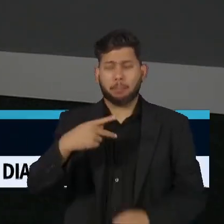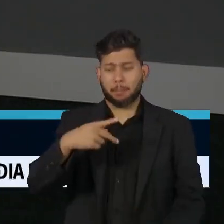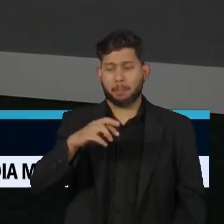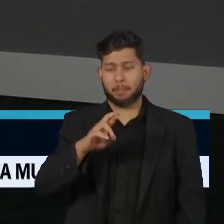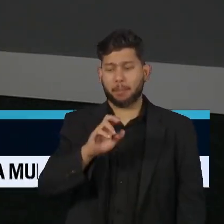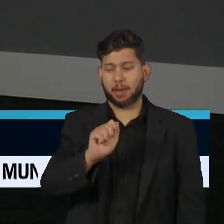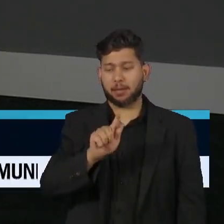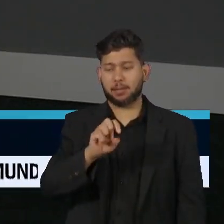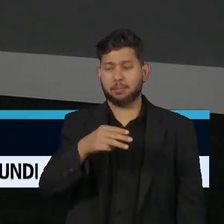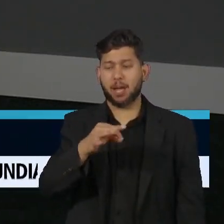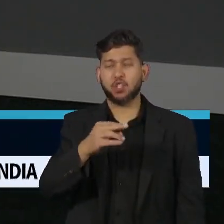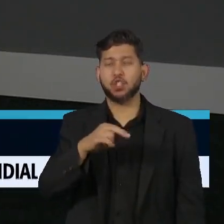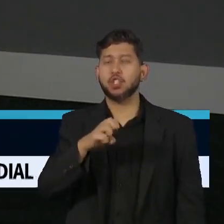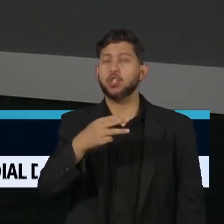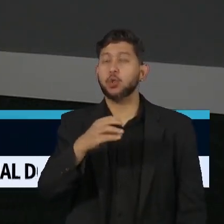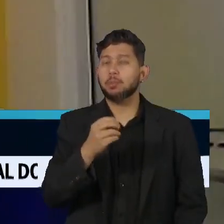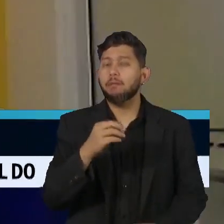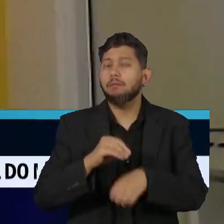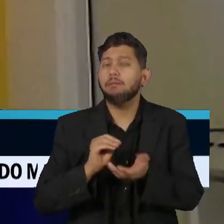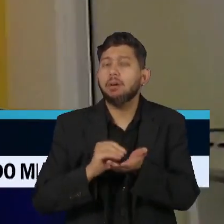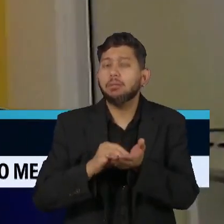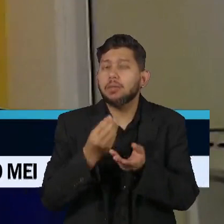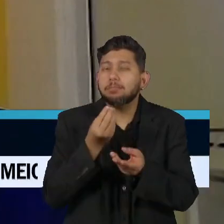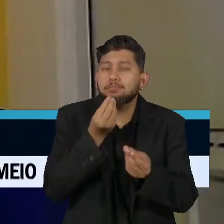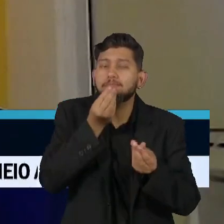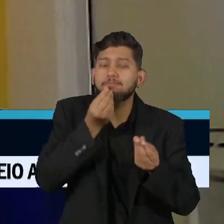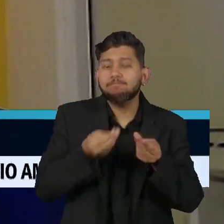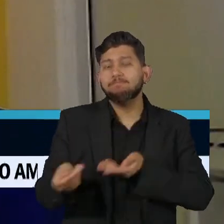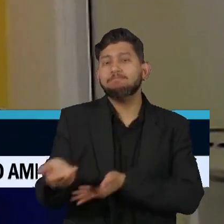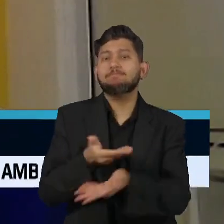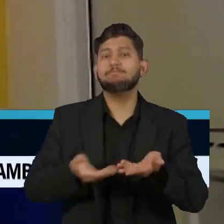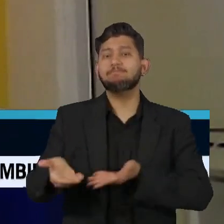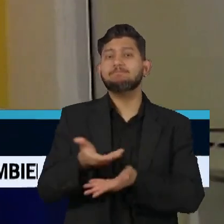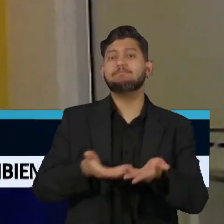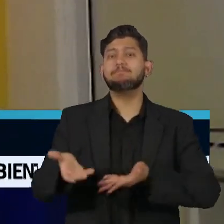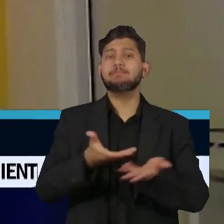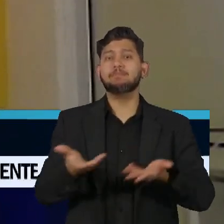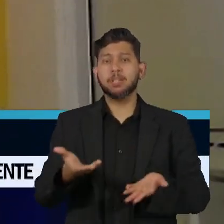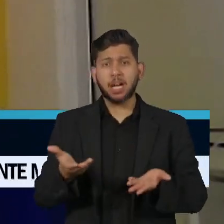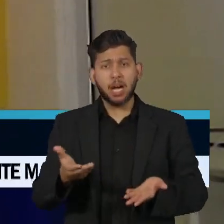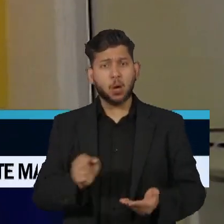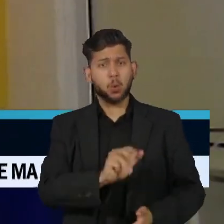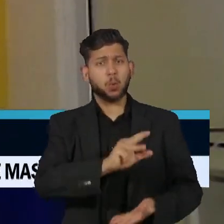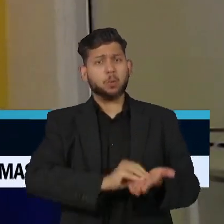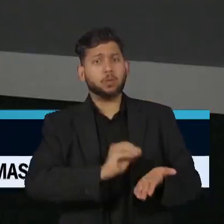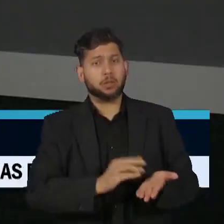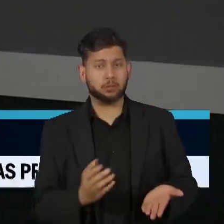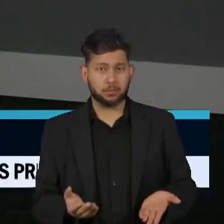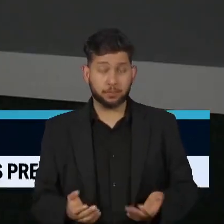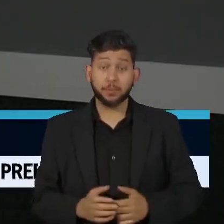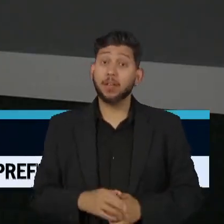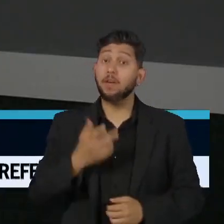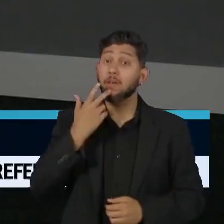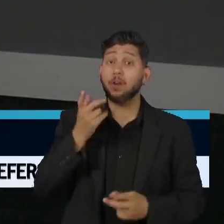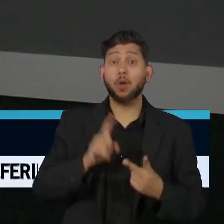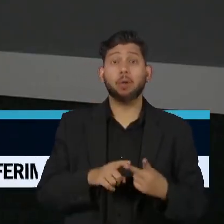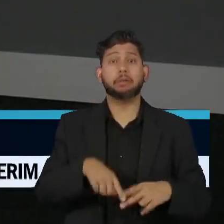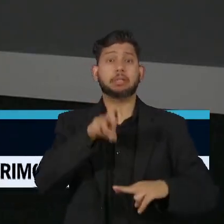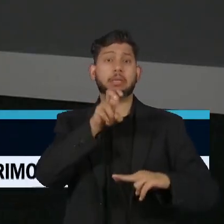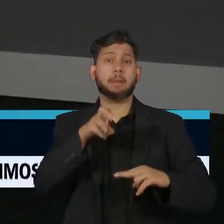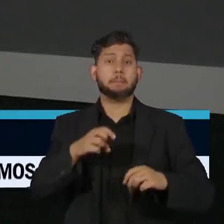na resolutividade do dia a dia. O próprio líder do governo, José Guimarães, falou em demandas não resolvidas, chá de cadeiras